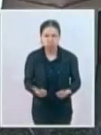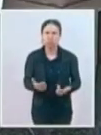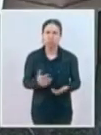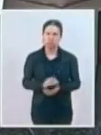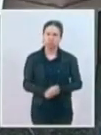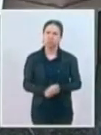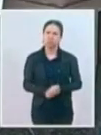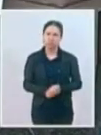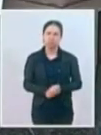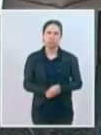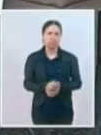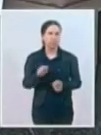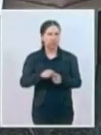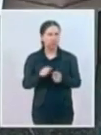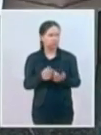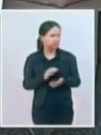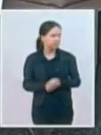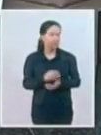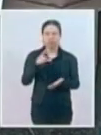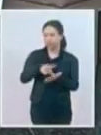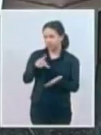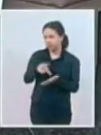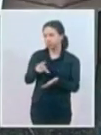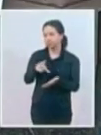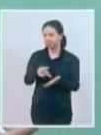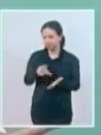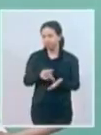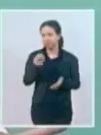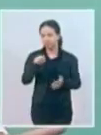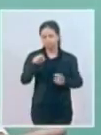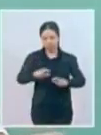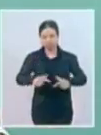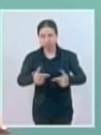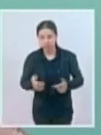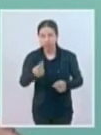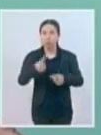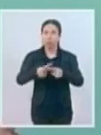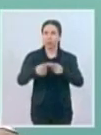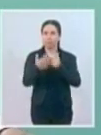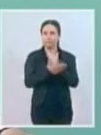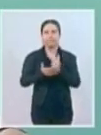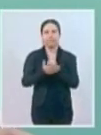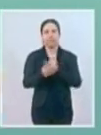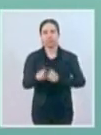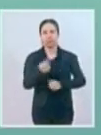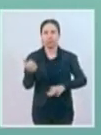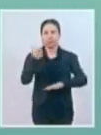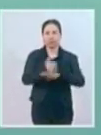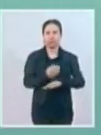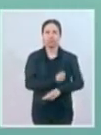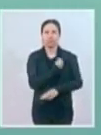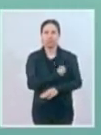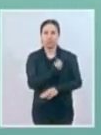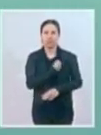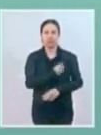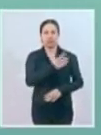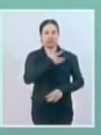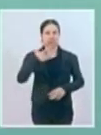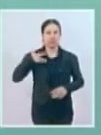Nós nos empenhamos, porque, como eu disse, Emelisa, os pilares do nosso trabalho, do nosso mandato e da nossa vida,